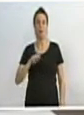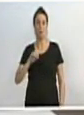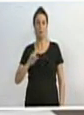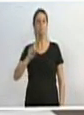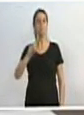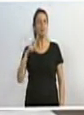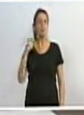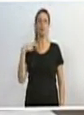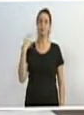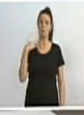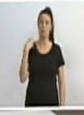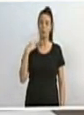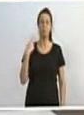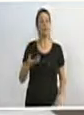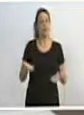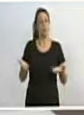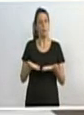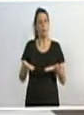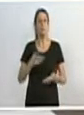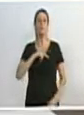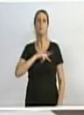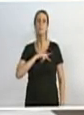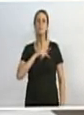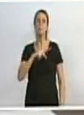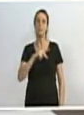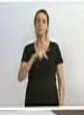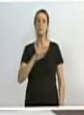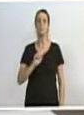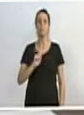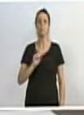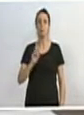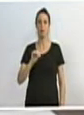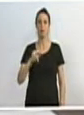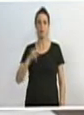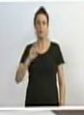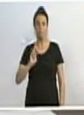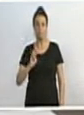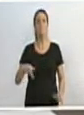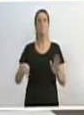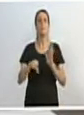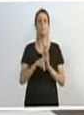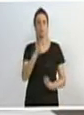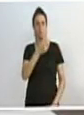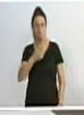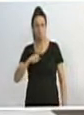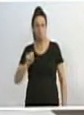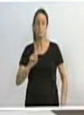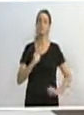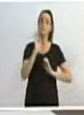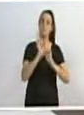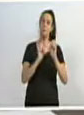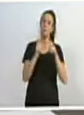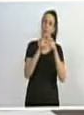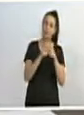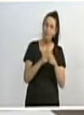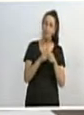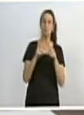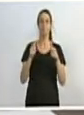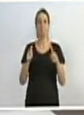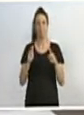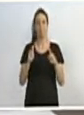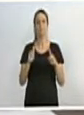da Câmara Municipal de Blumenau e hoje presidente da AMP, Associação de Pequenas e Microempresas de Blumenau.